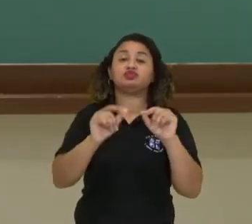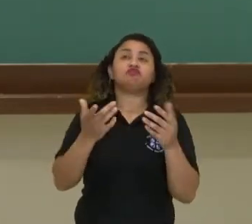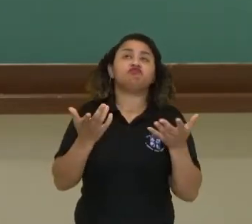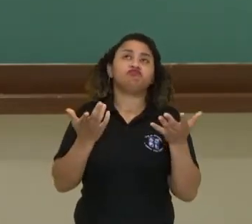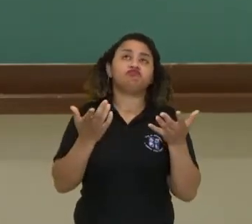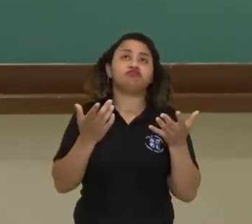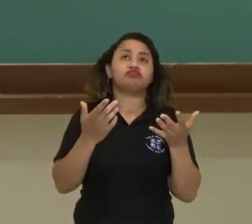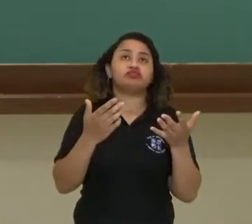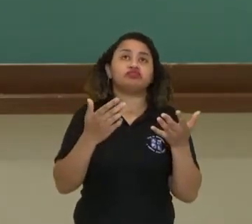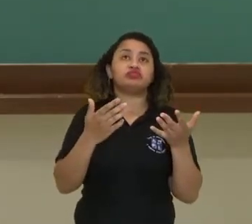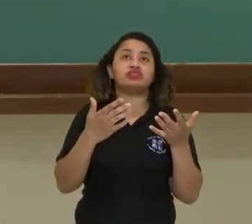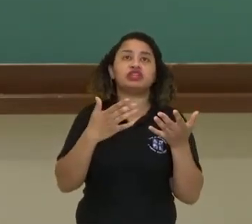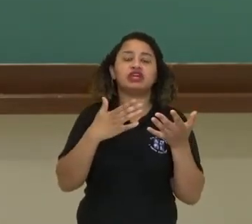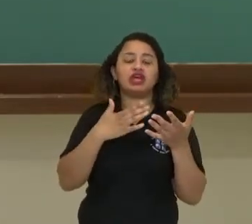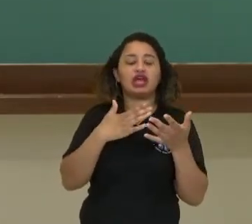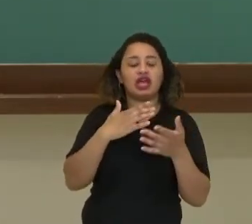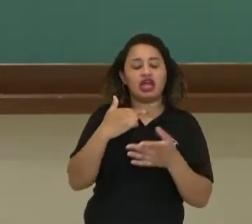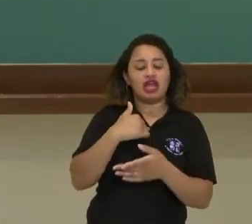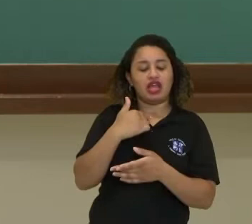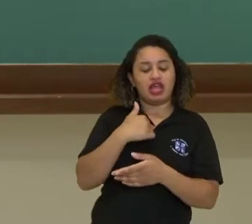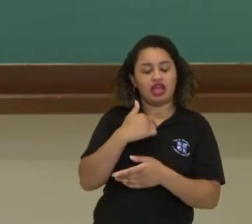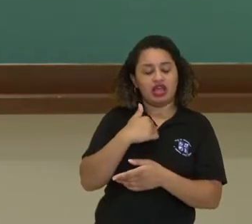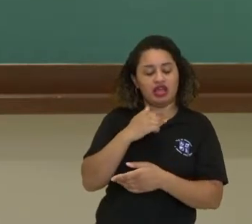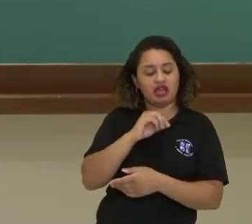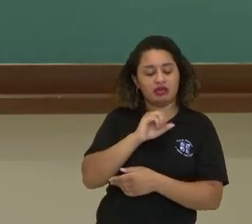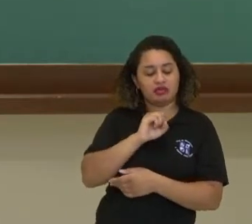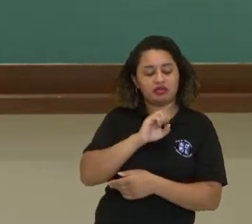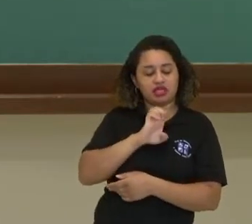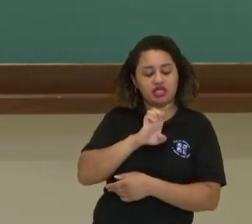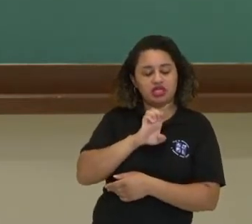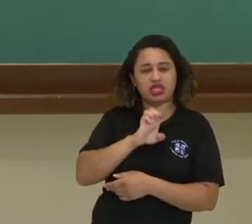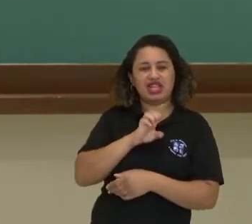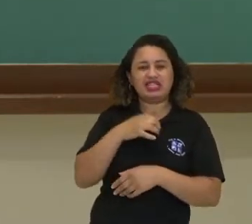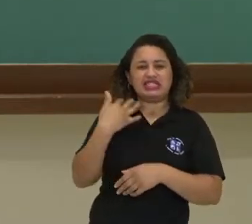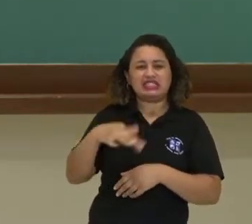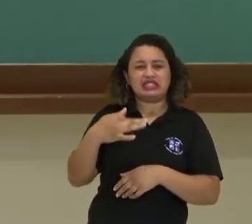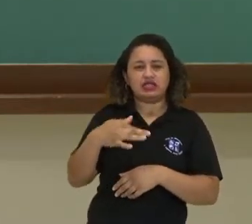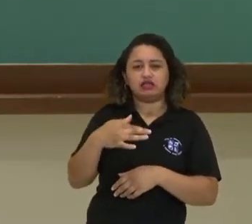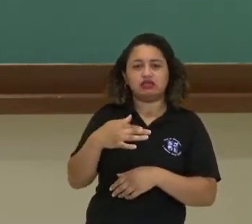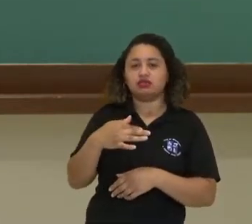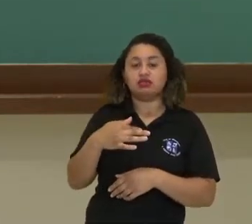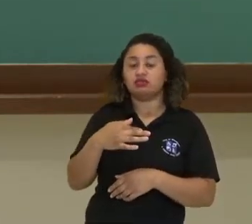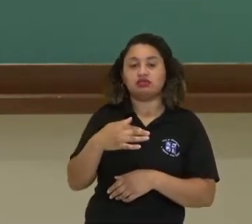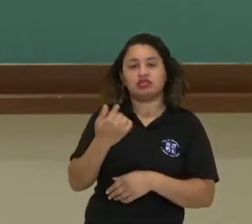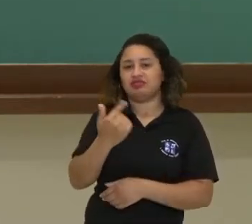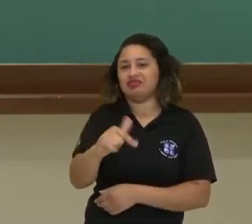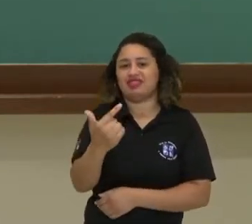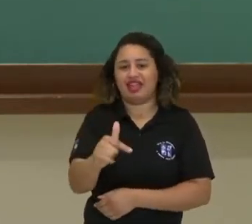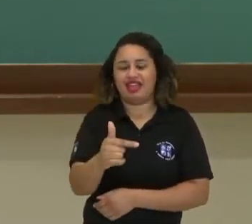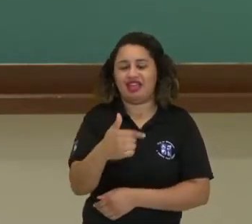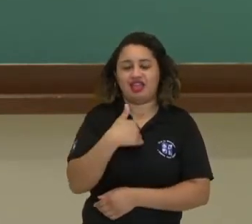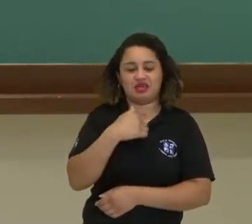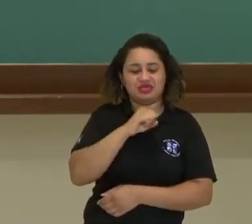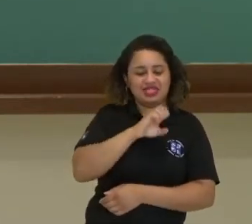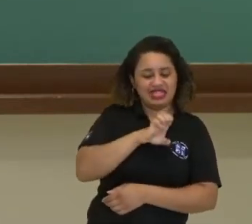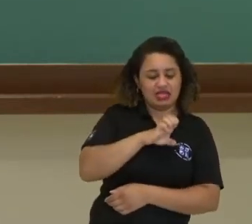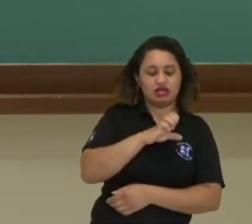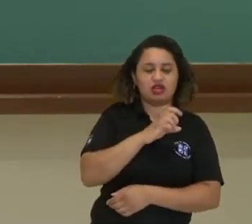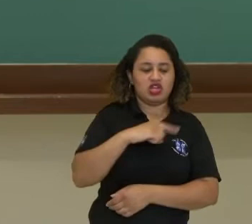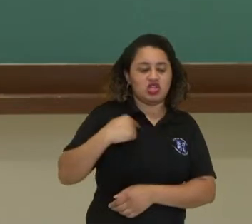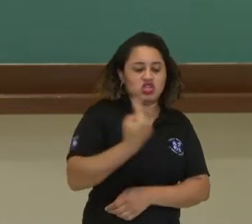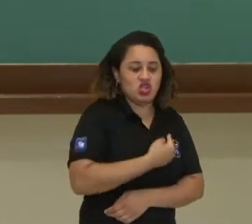é eu Se machuquei não existe não pode falar o cima do que nós se